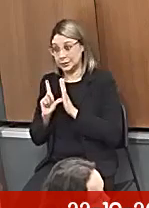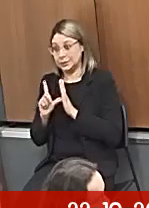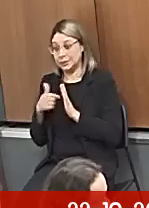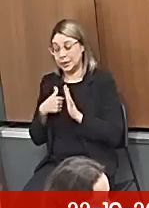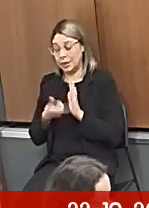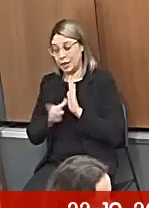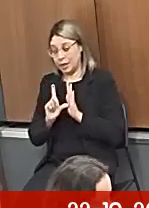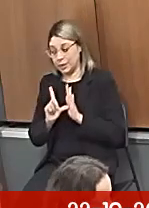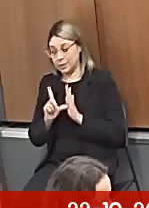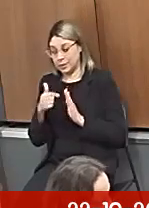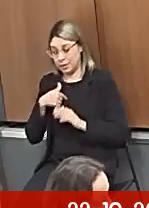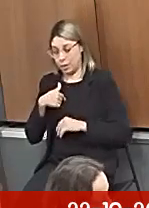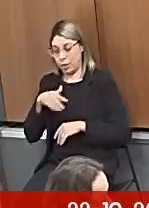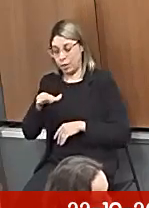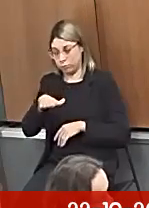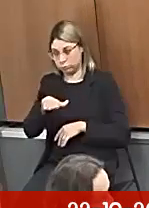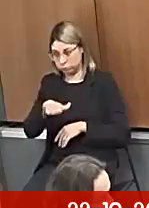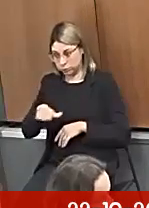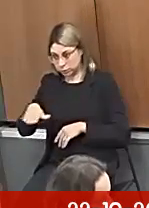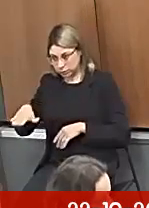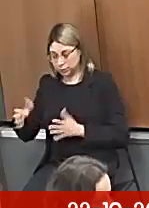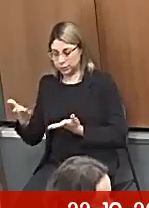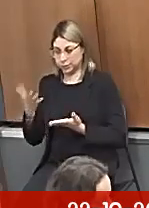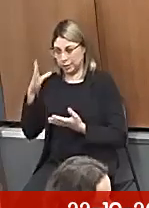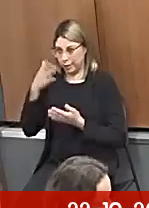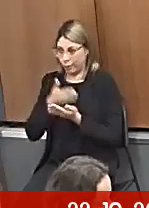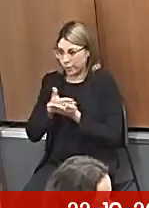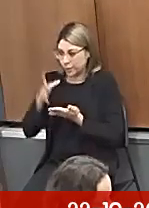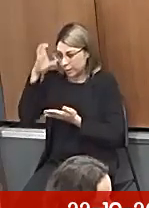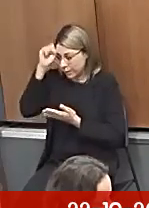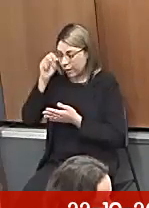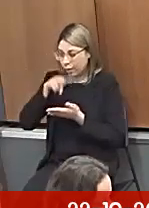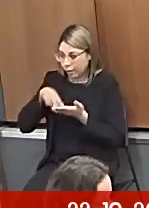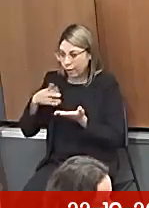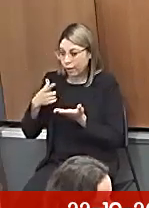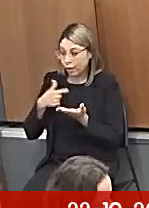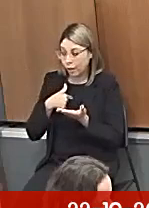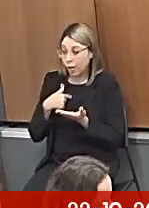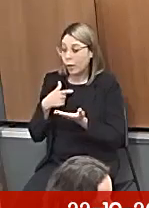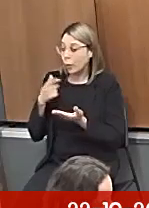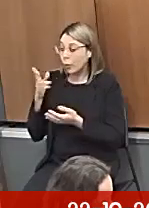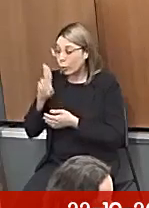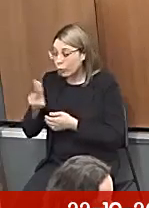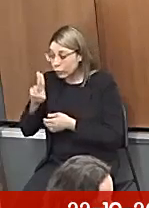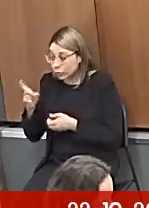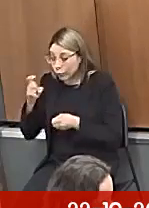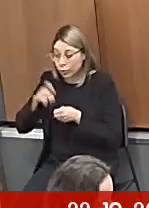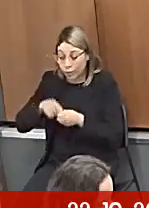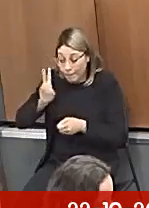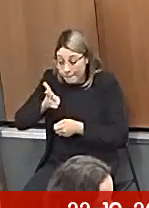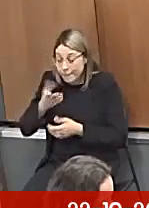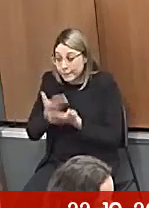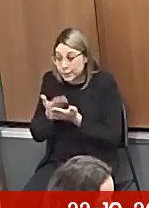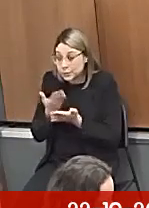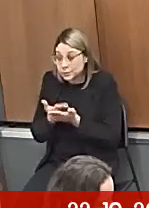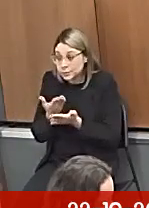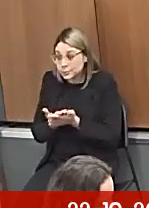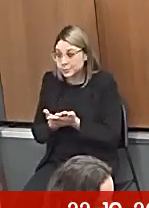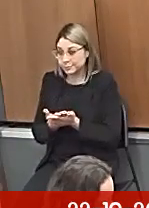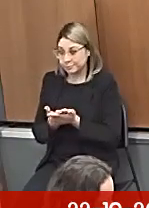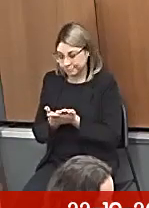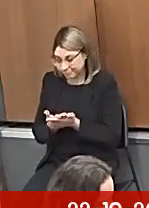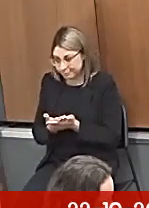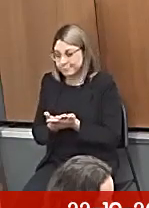tive a negativa na época da minha alfabetização, eu fiz a minha universidade na mesma escola onde eu tive a